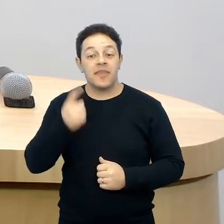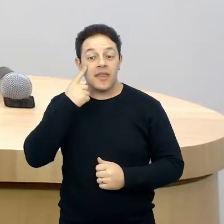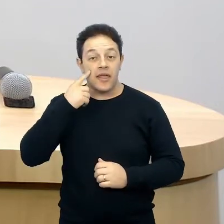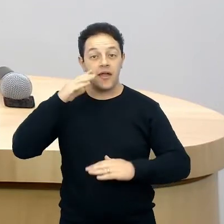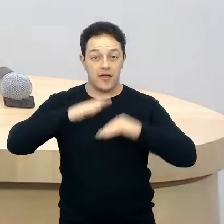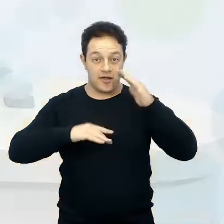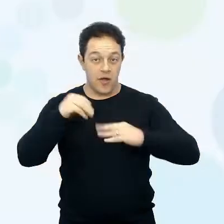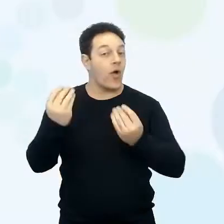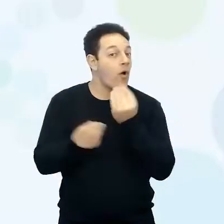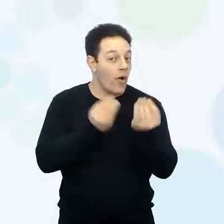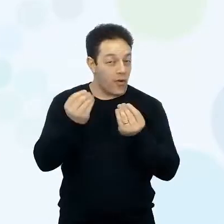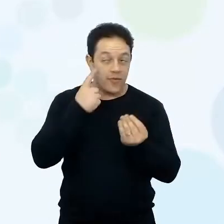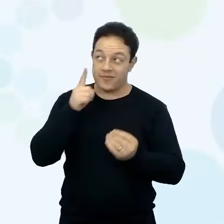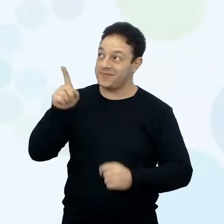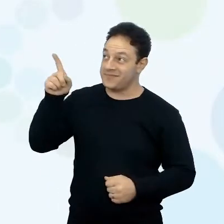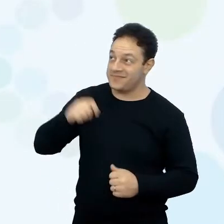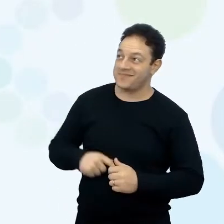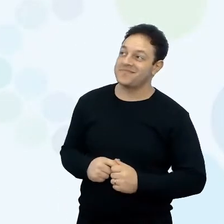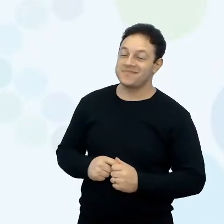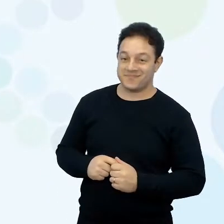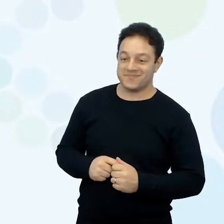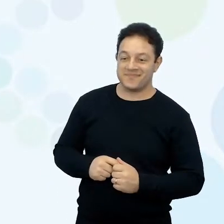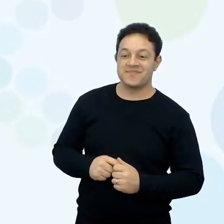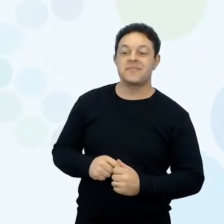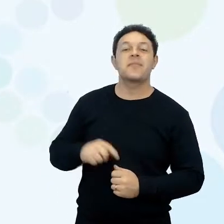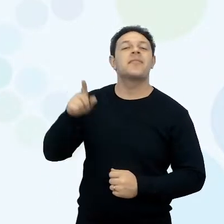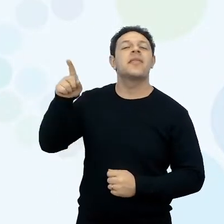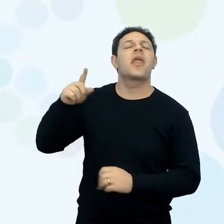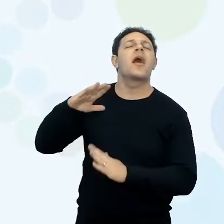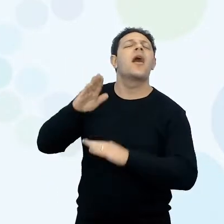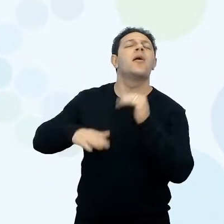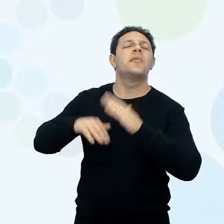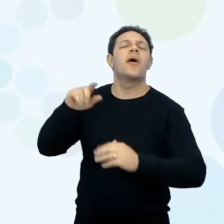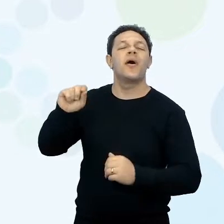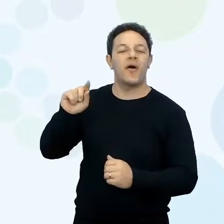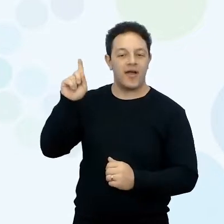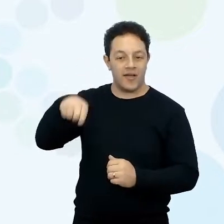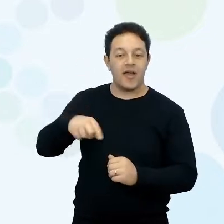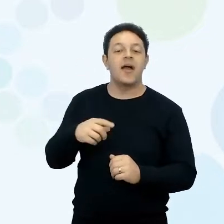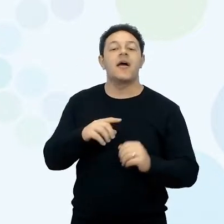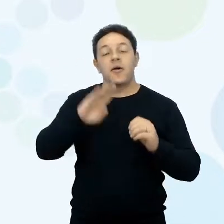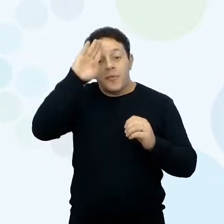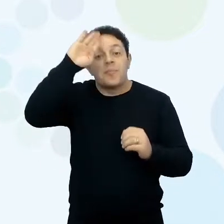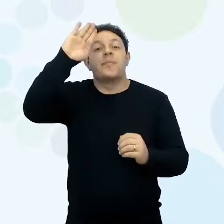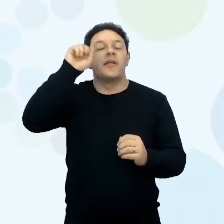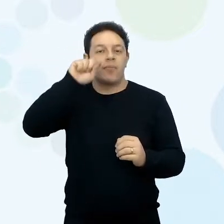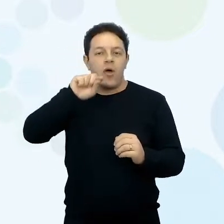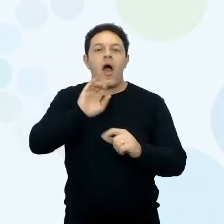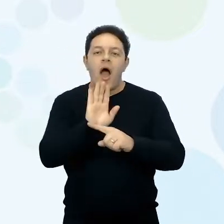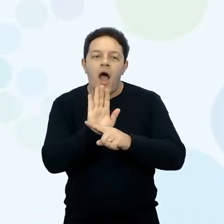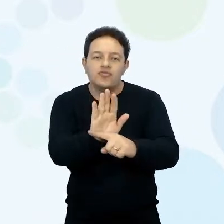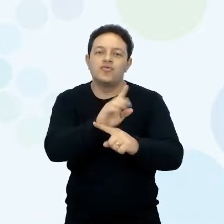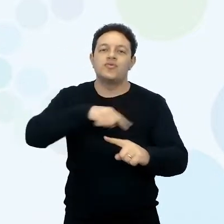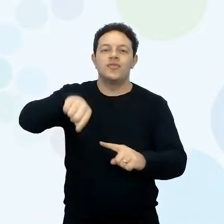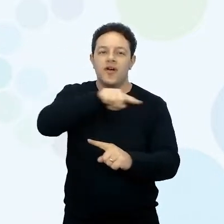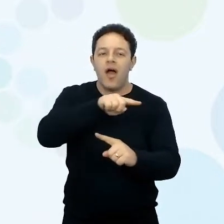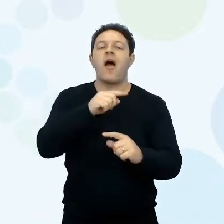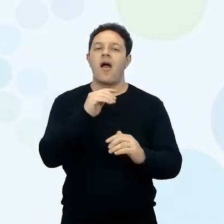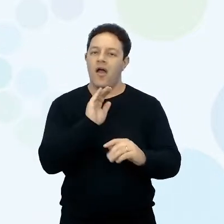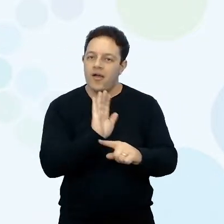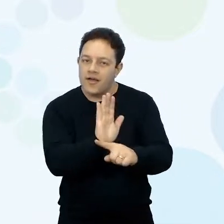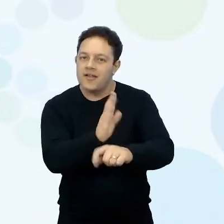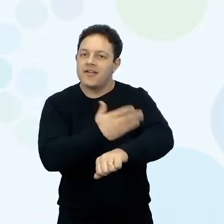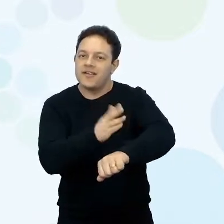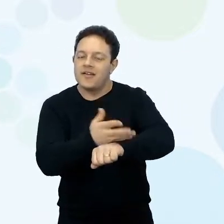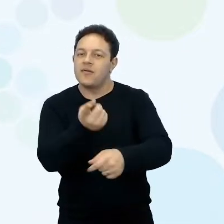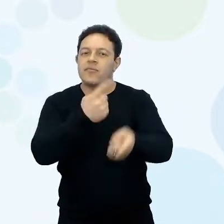no LED, olha lá. A gente tem a habilidade do eixo estruturante da Base Nacional